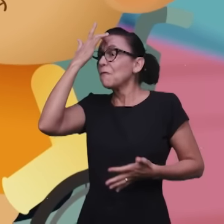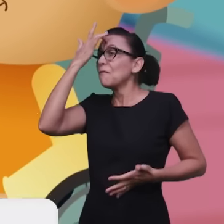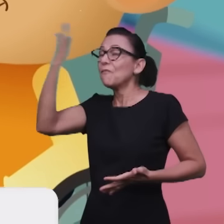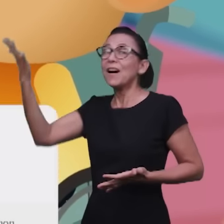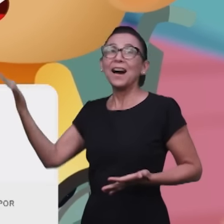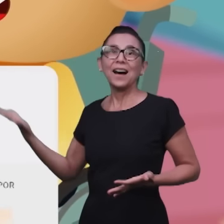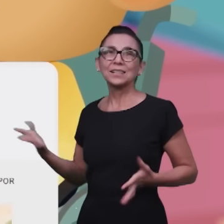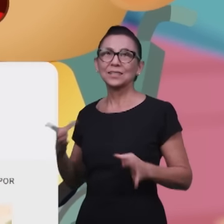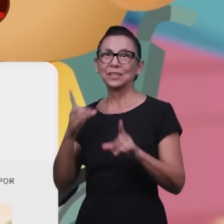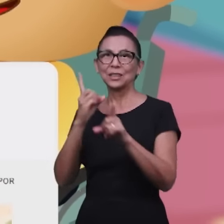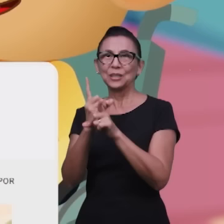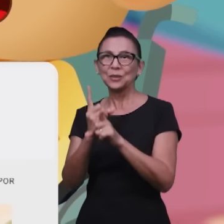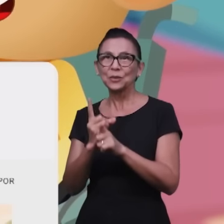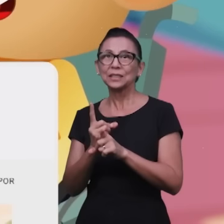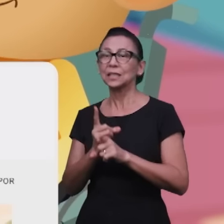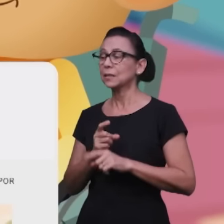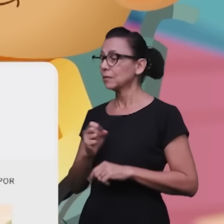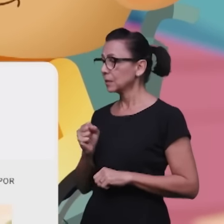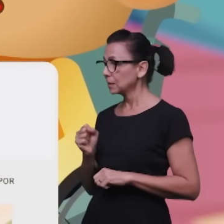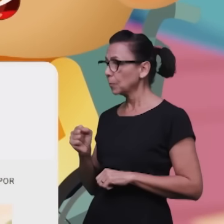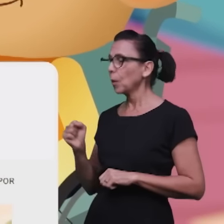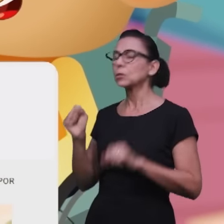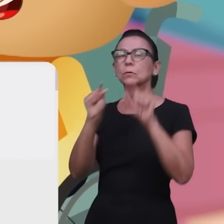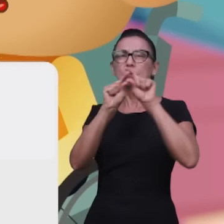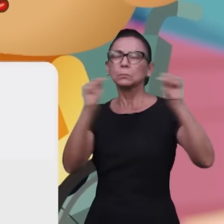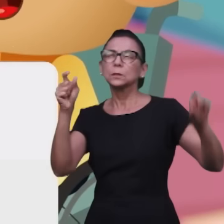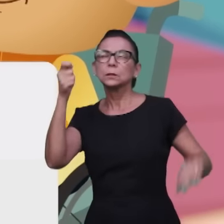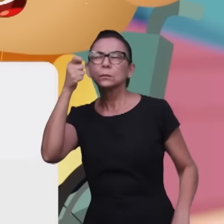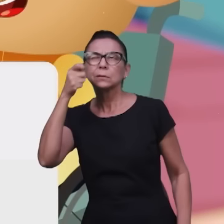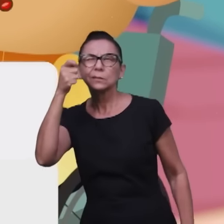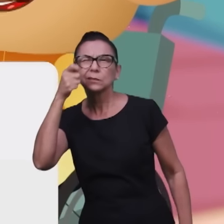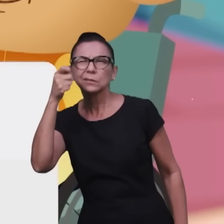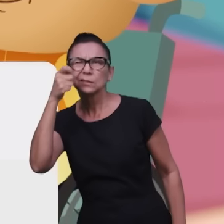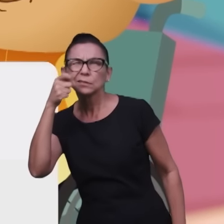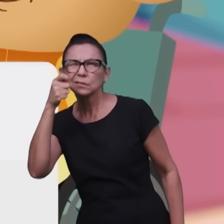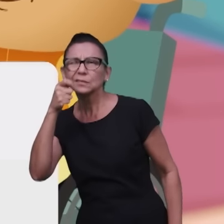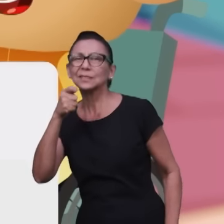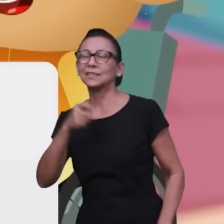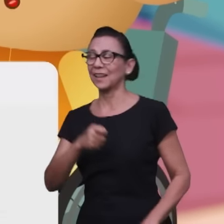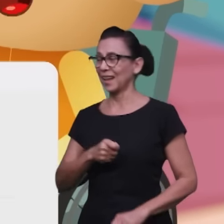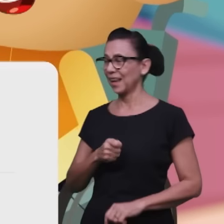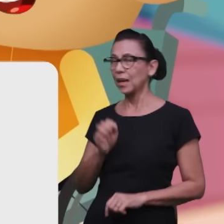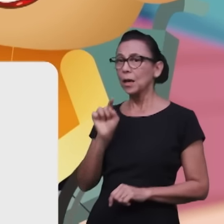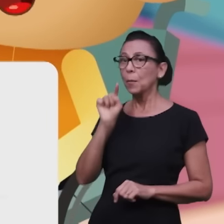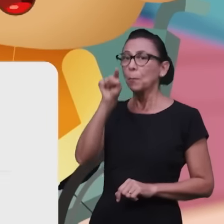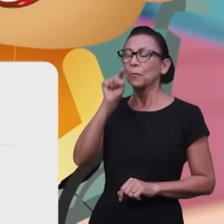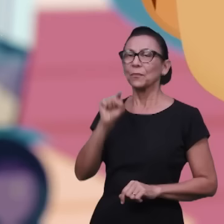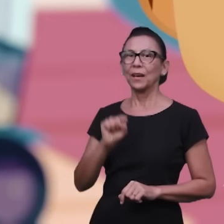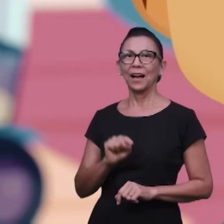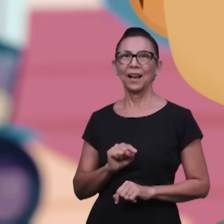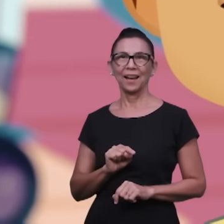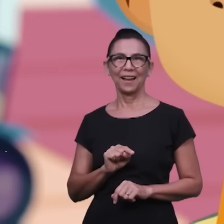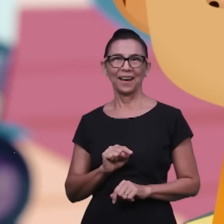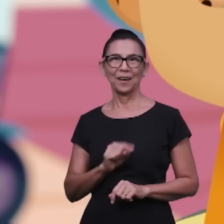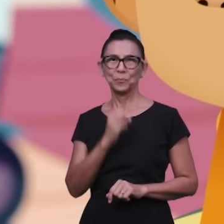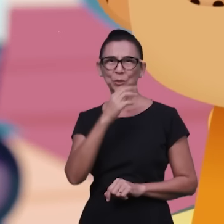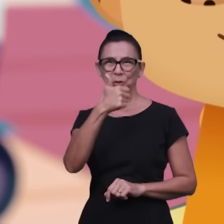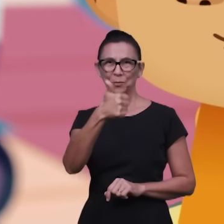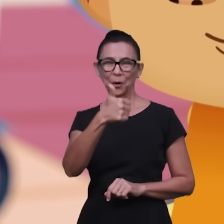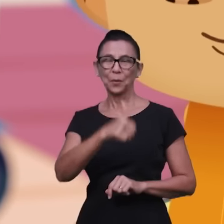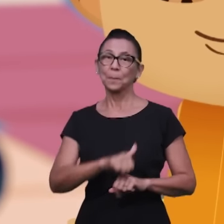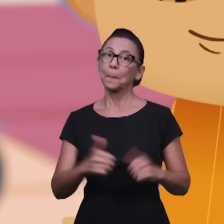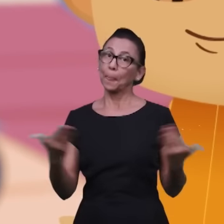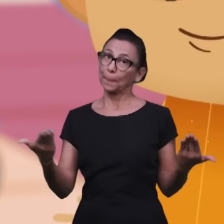encontrar. E você ainda pode usar a busca e digitar o que você quer procurar, Elo. A gente não perde nada. Irmãos,